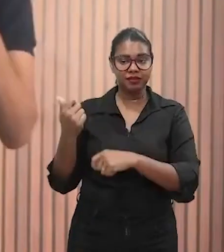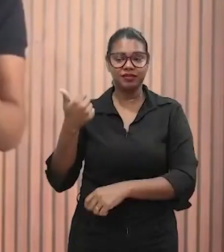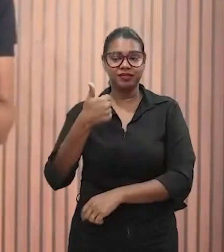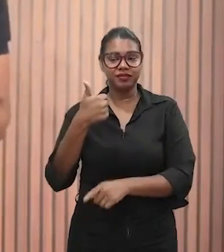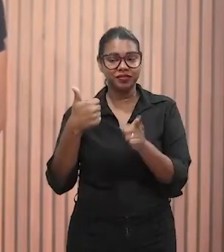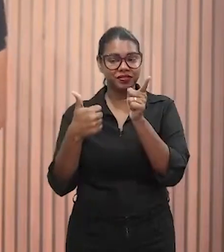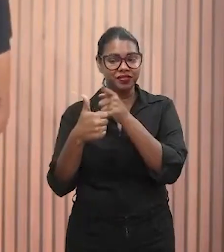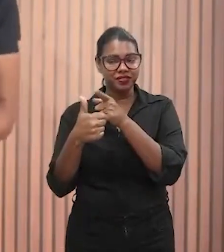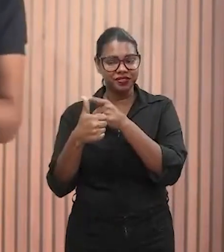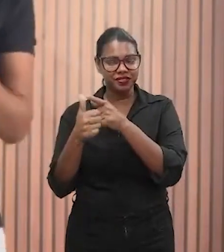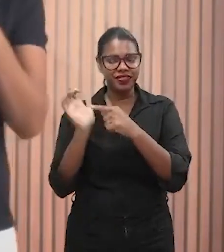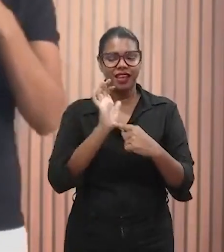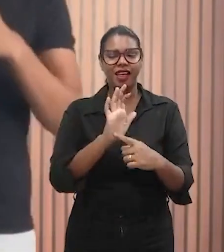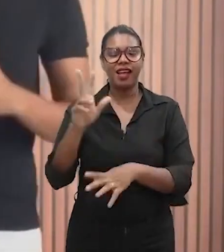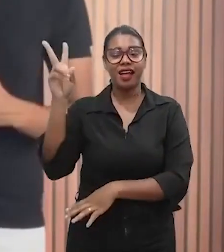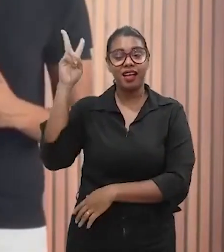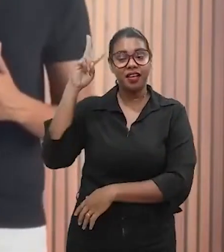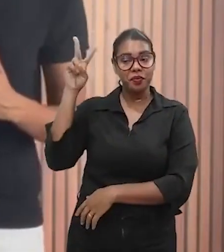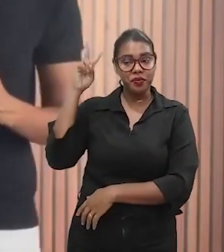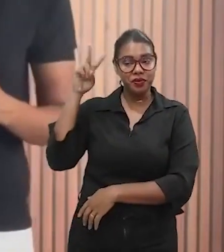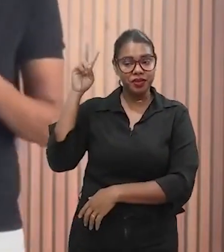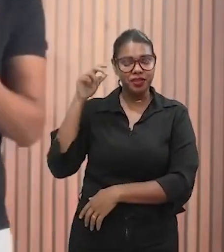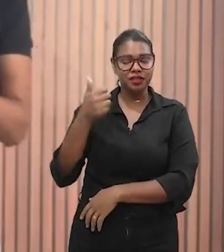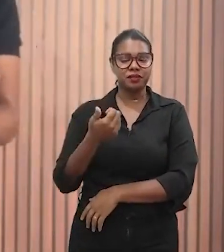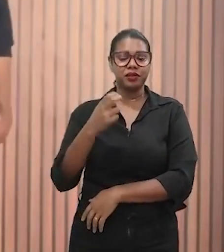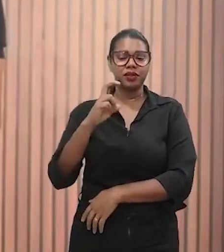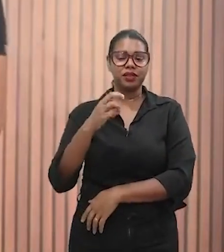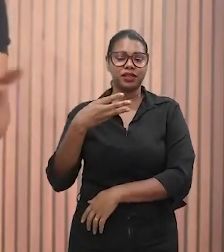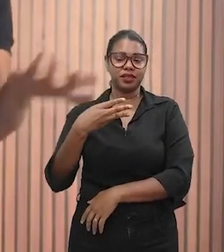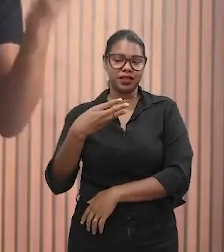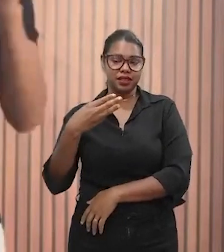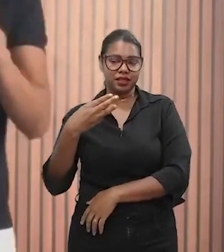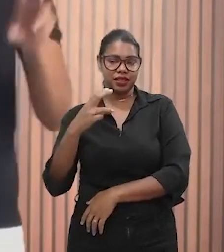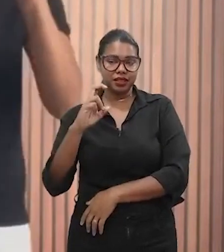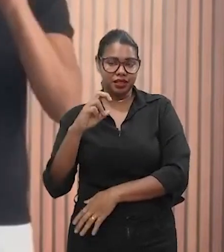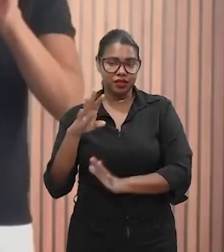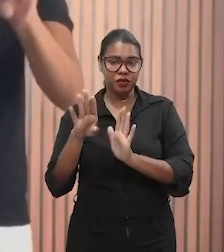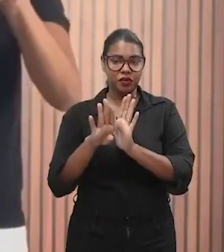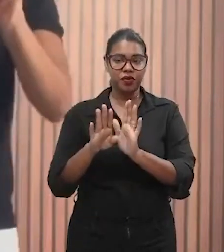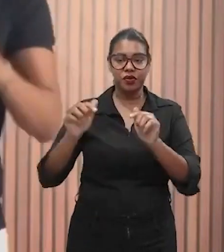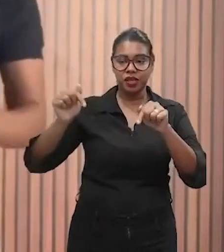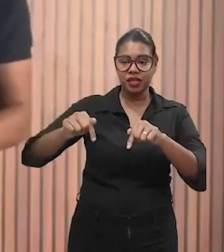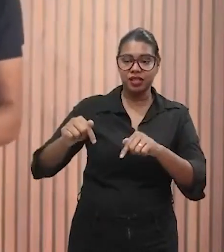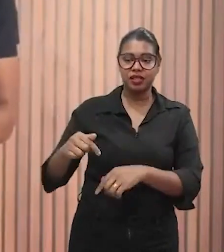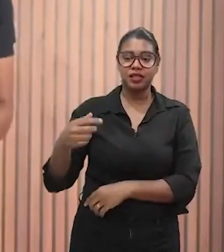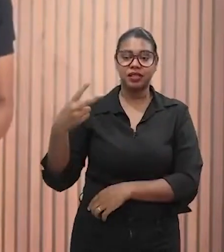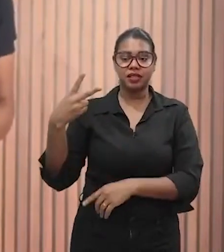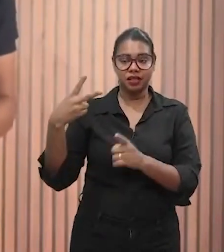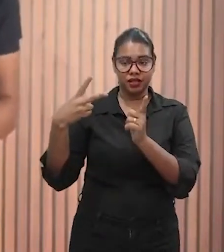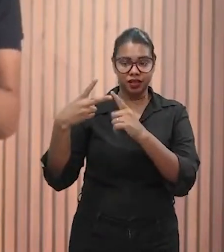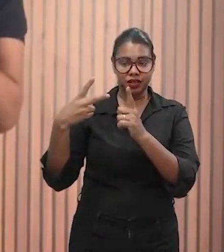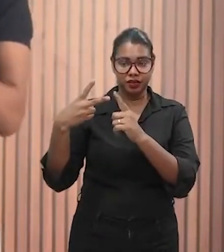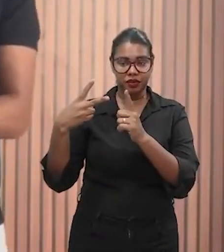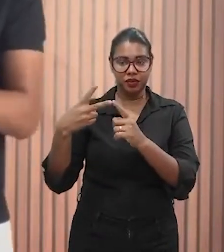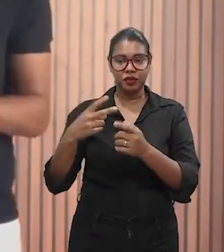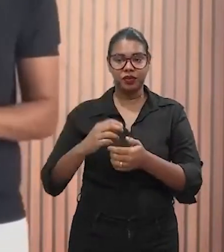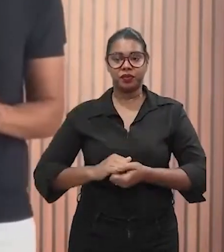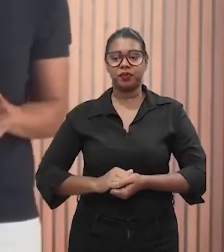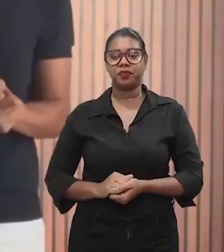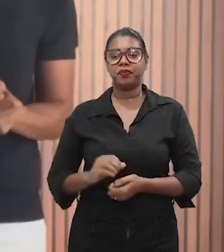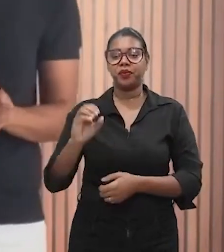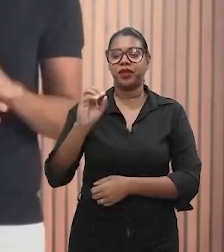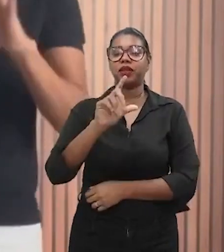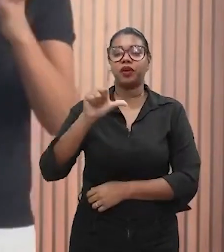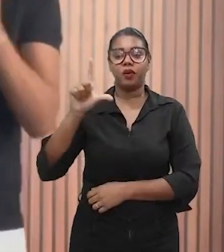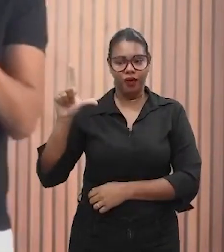primeira parte que nós vamos lembrar de Duarte Coelho em 1535, quando ele chega aqui, ele vai fundar logo dois locais. Ele vai fundar